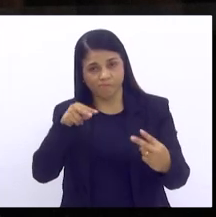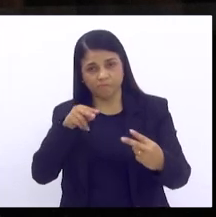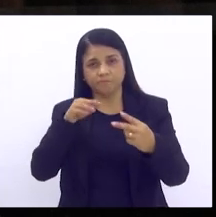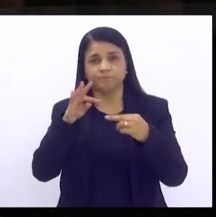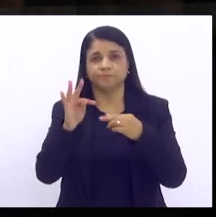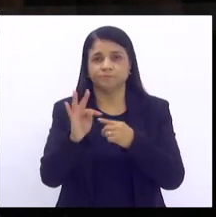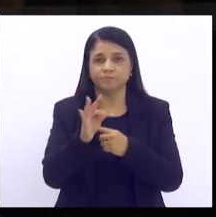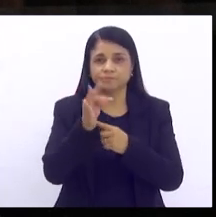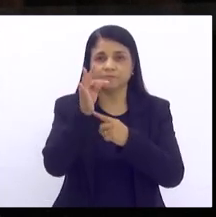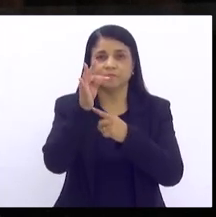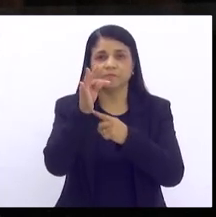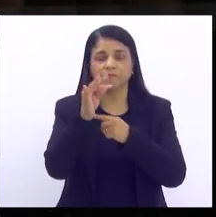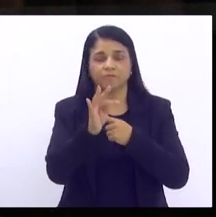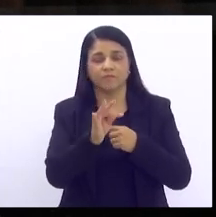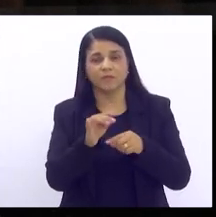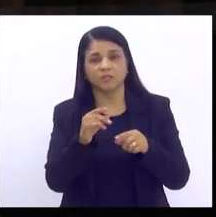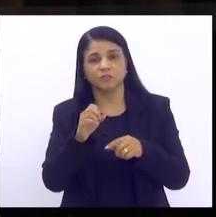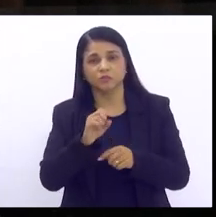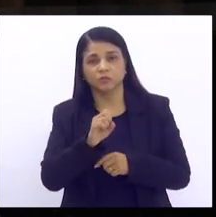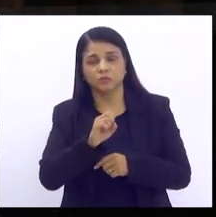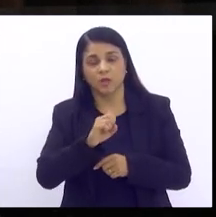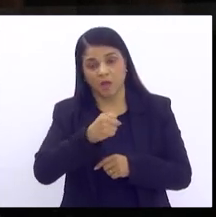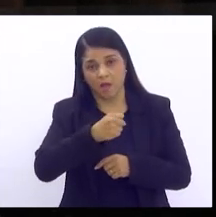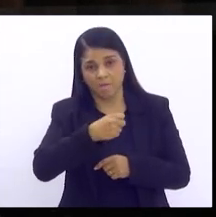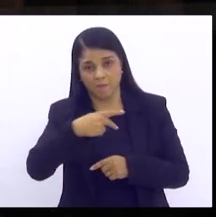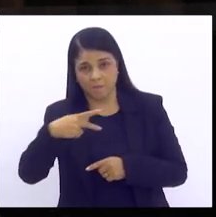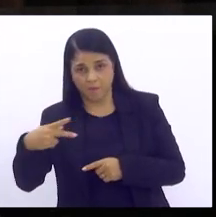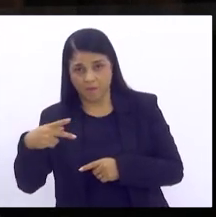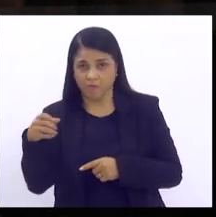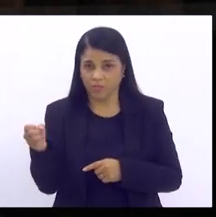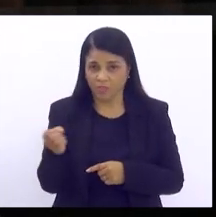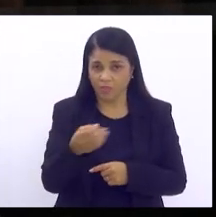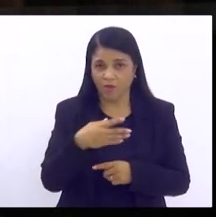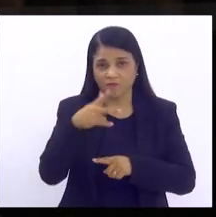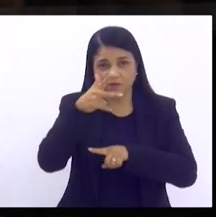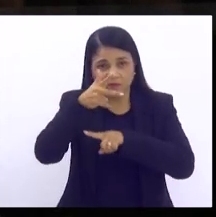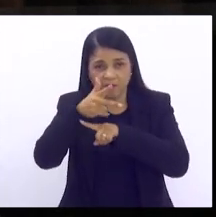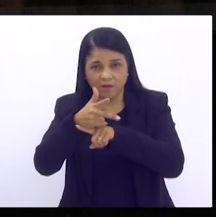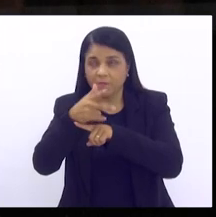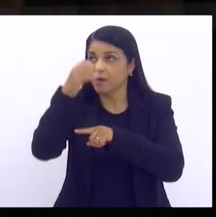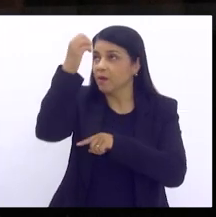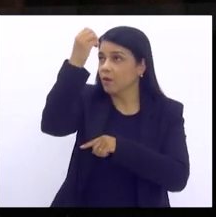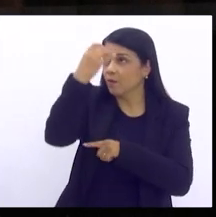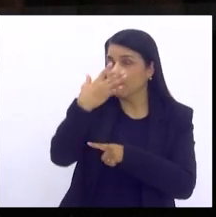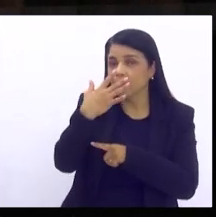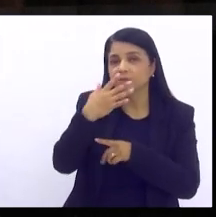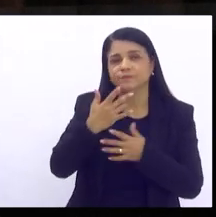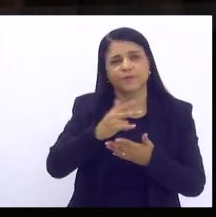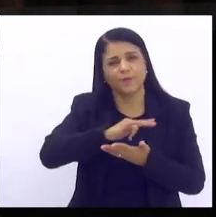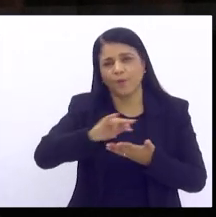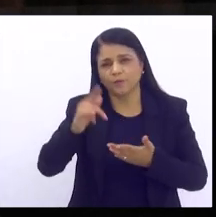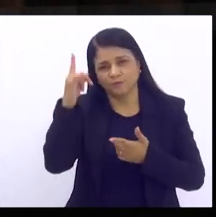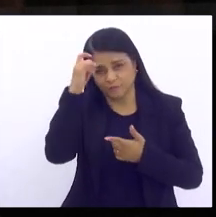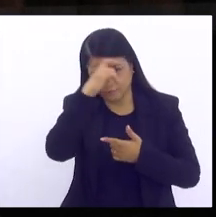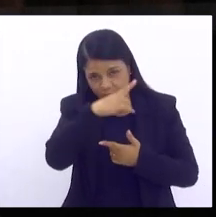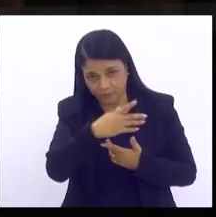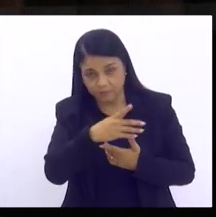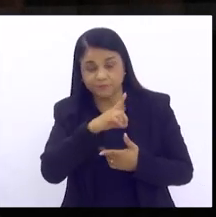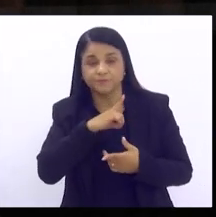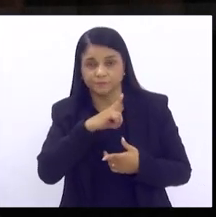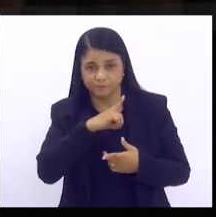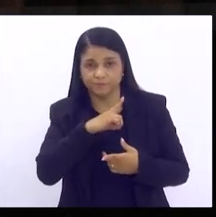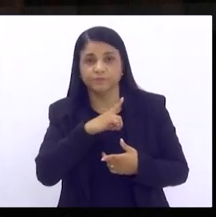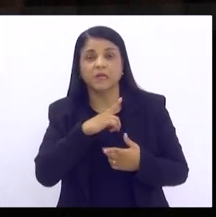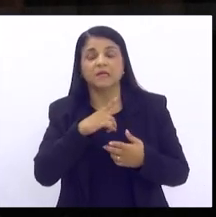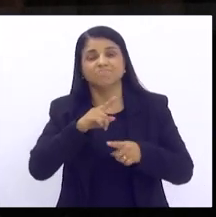incluíam desde o uso de novos aplicativos, passando pelo uso da câmera, da luz, dentre outros, né? E muitas vezes